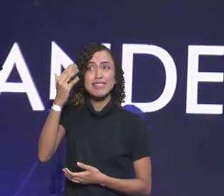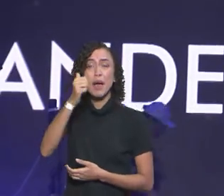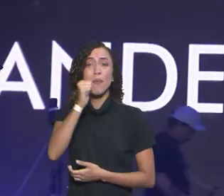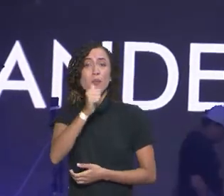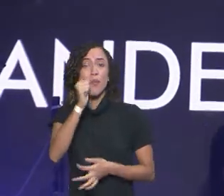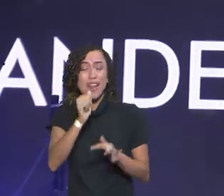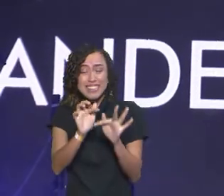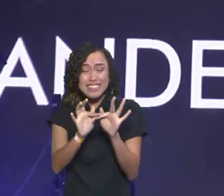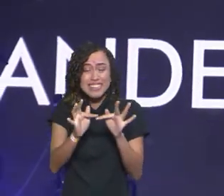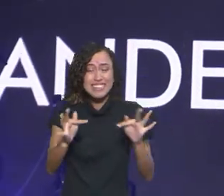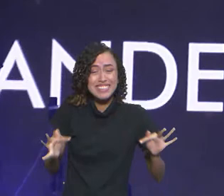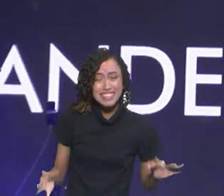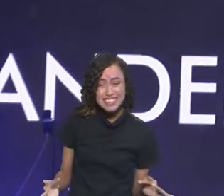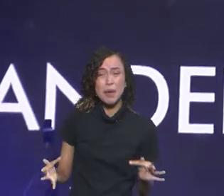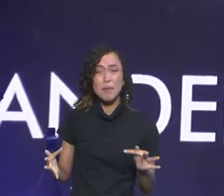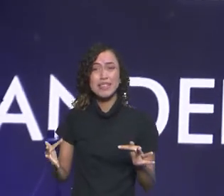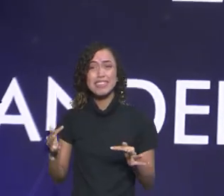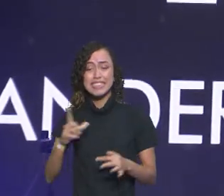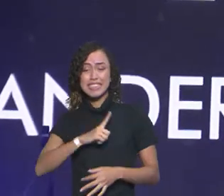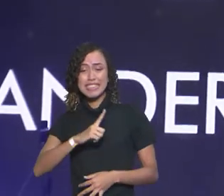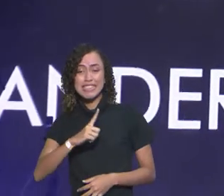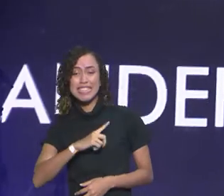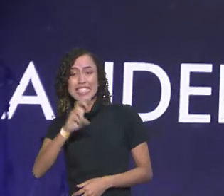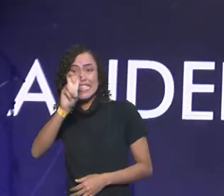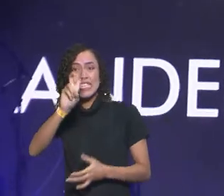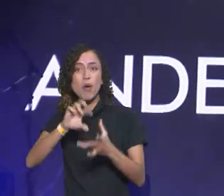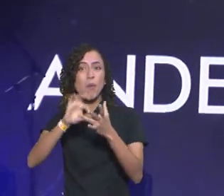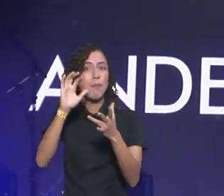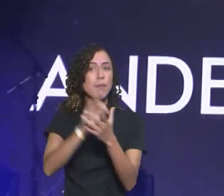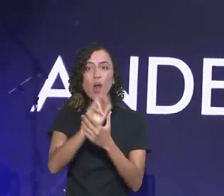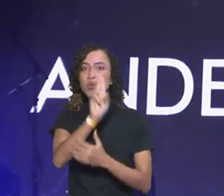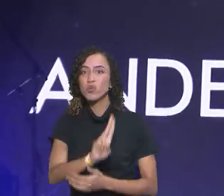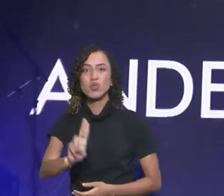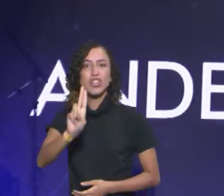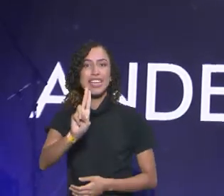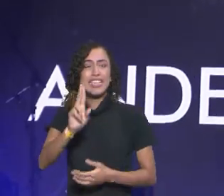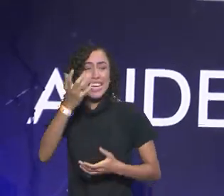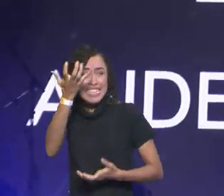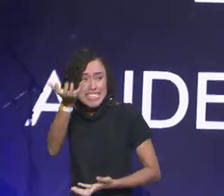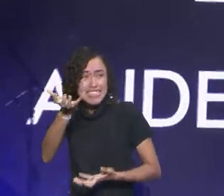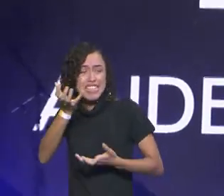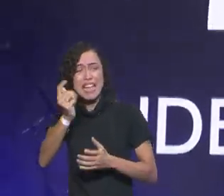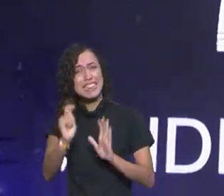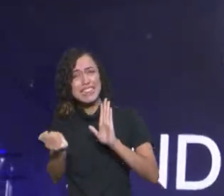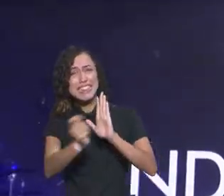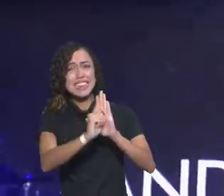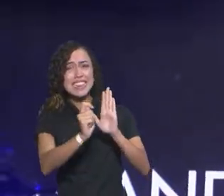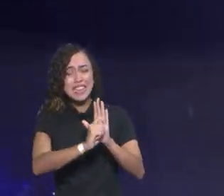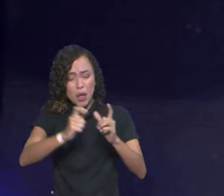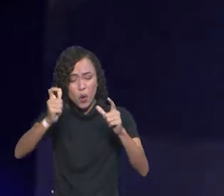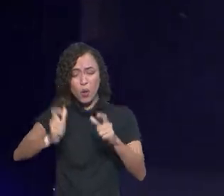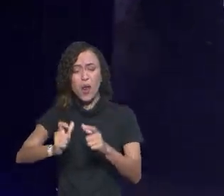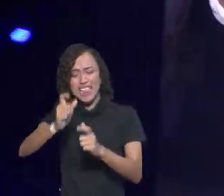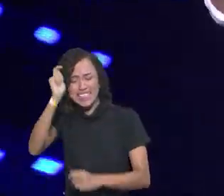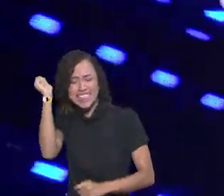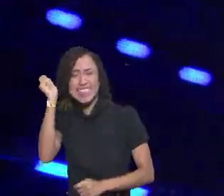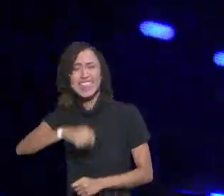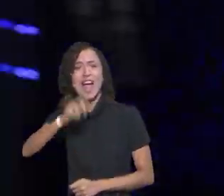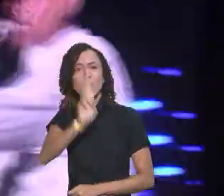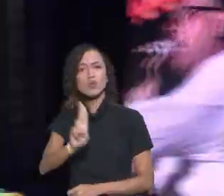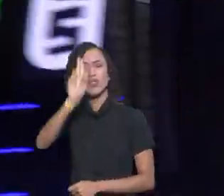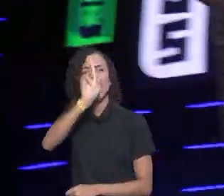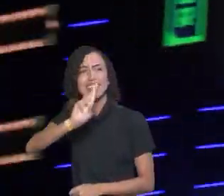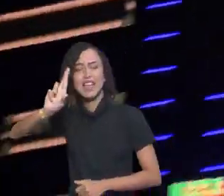teve cinco homens e o que ela tinha não era dela se ele quiser ele vai na boca de fumo e fica a pior pessoa dessa cidade